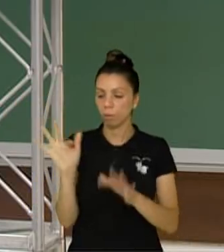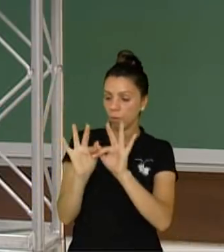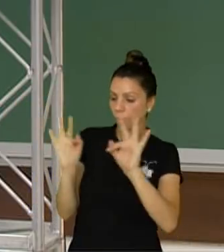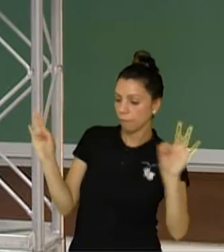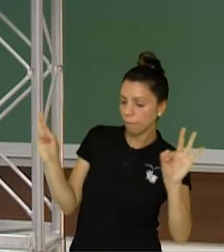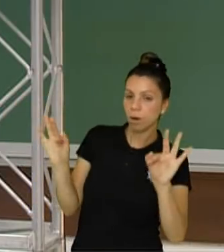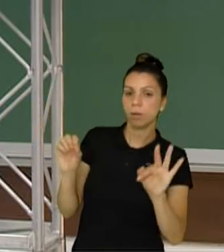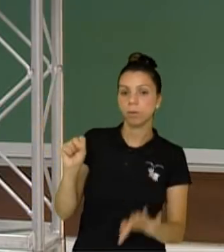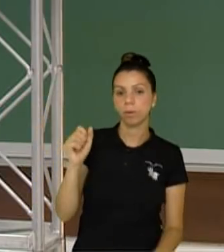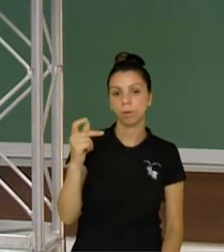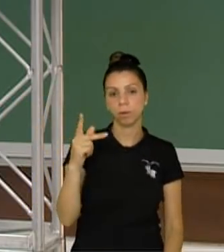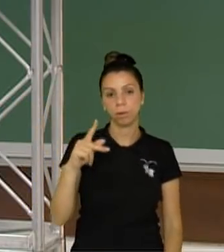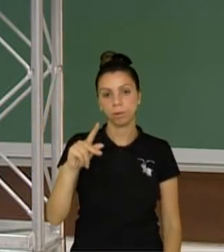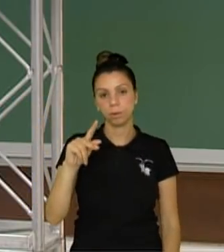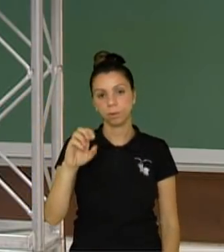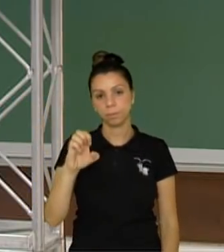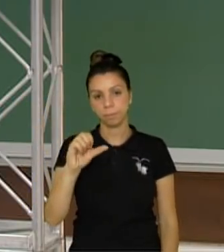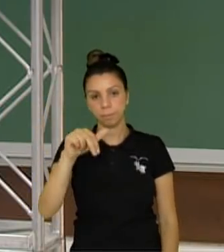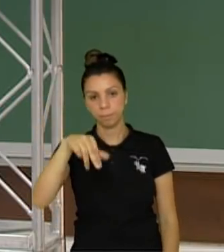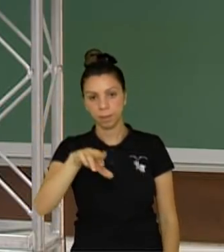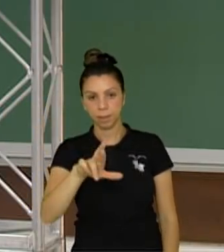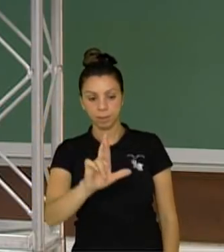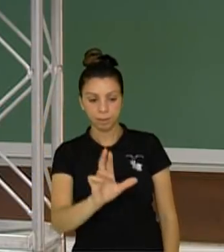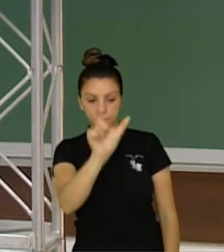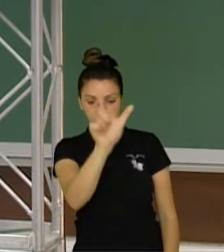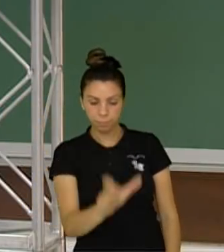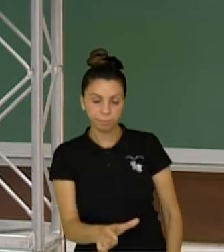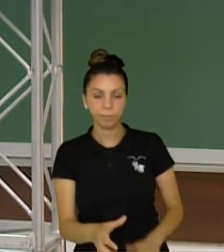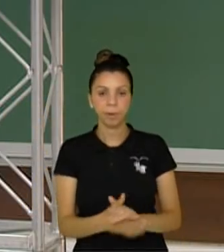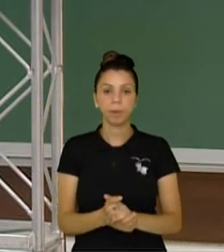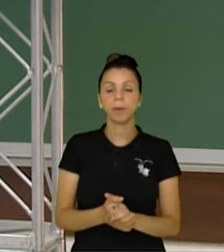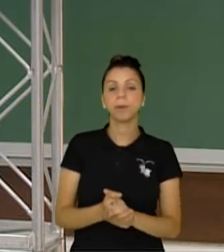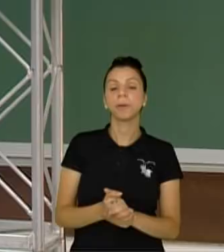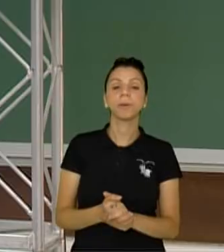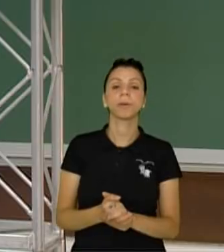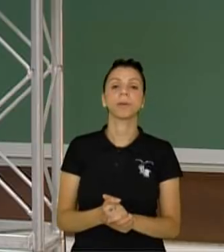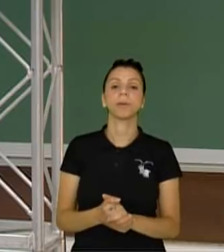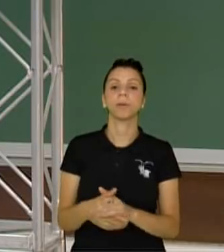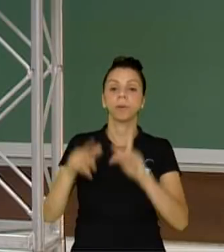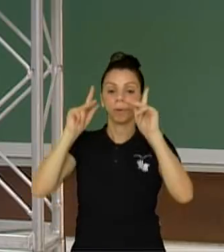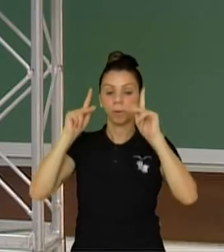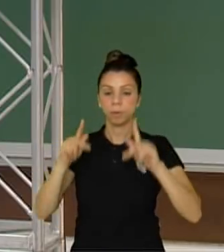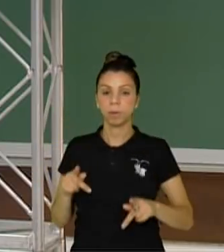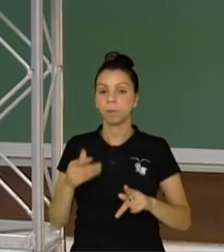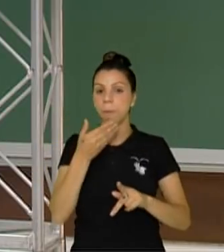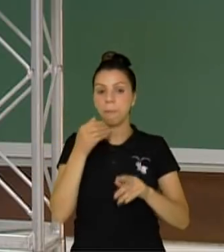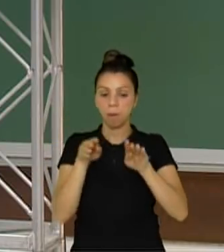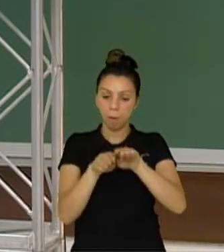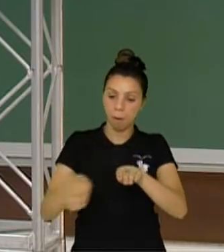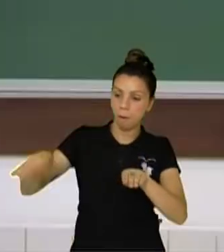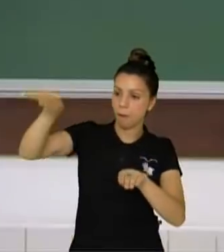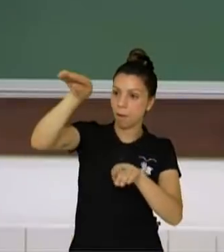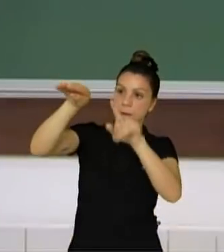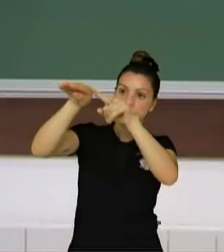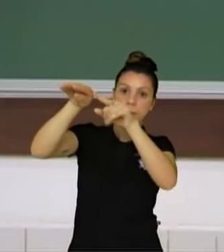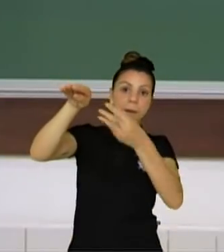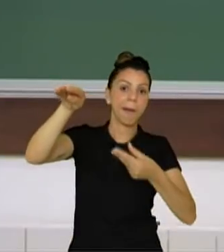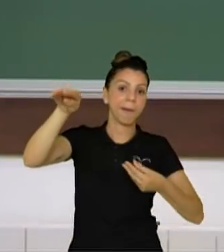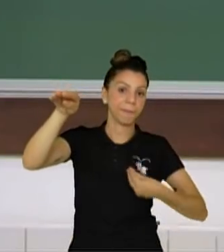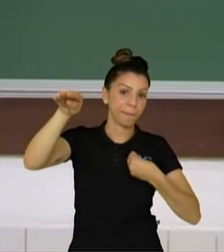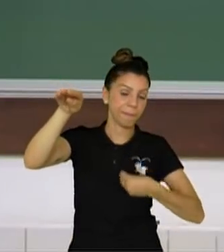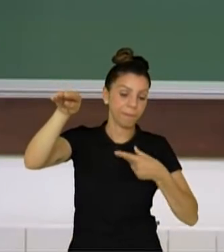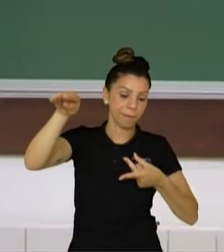do Spencer, né? Com aquela teoria do Spencer de que os mais aptos sobrevivem entre os grupos humanos. Mas não foi o